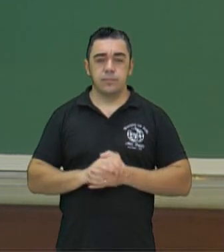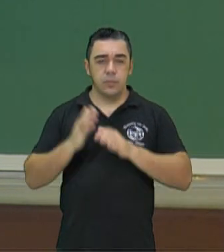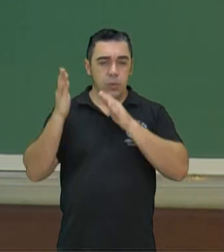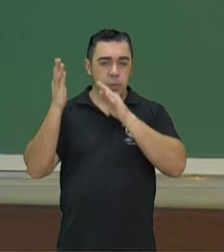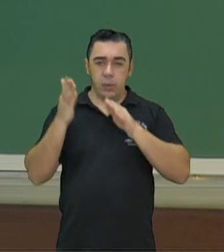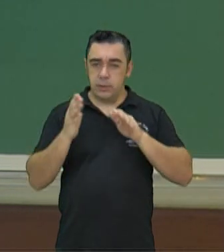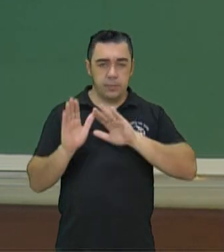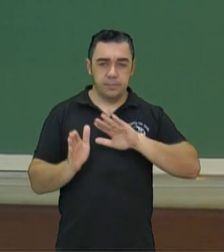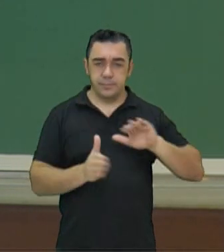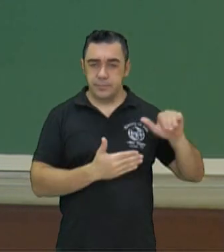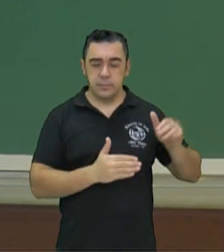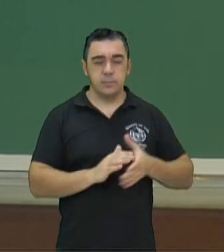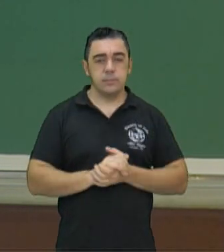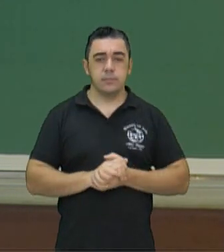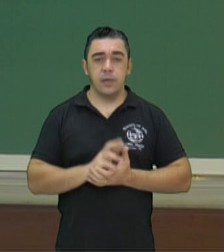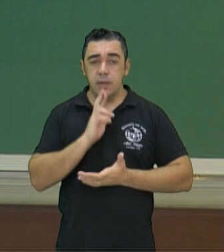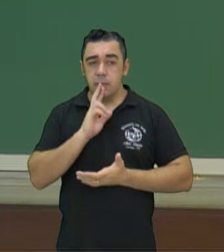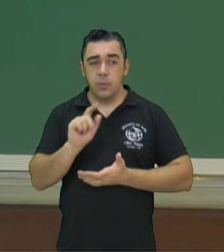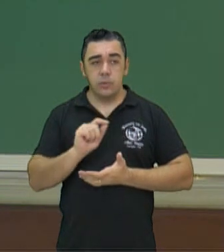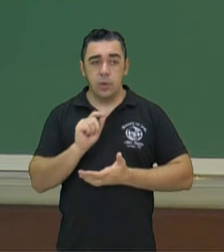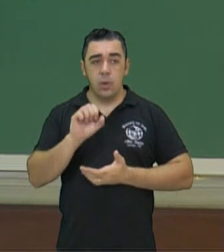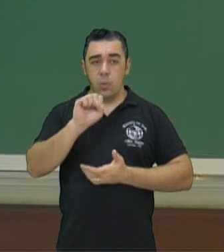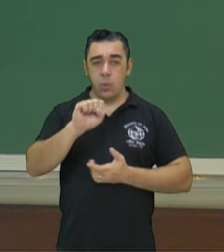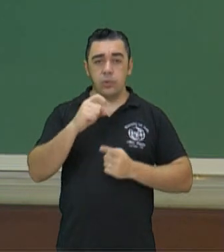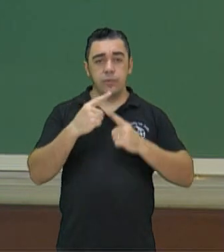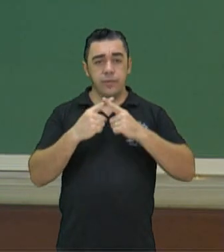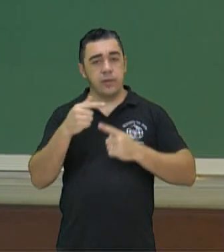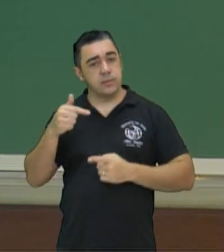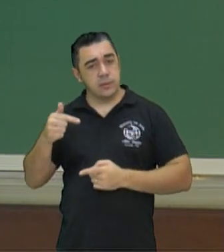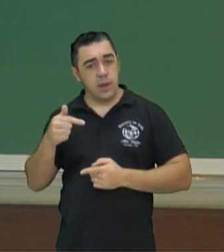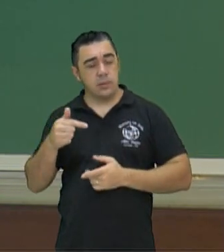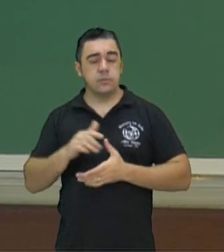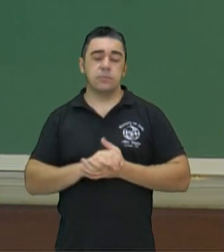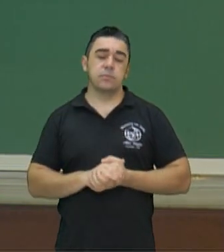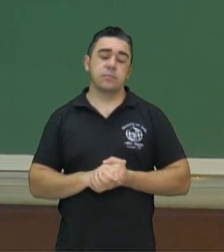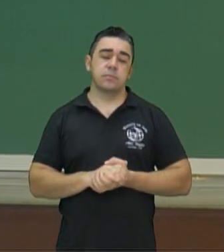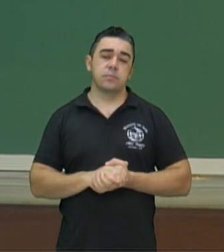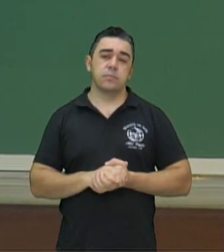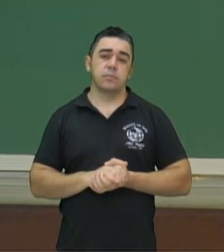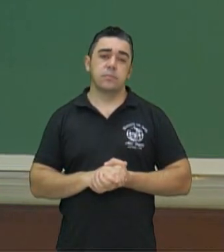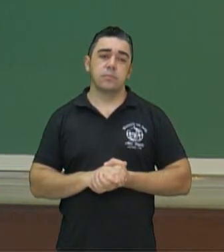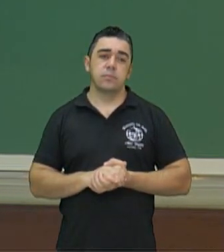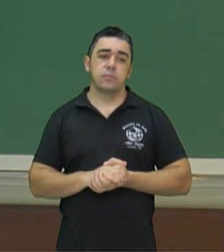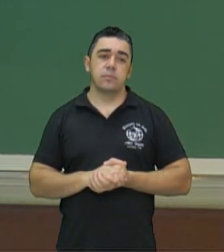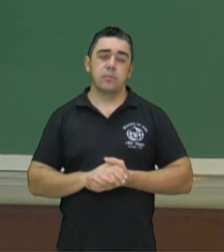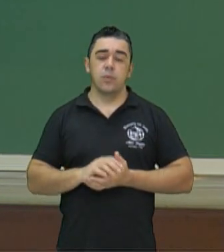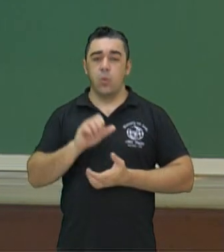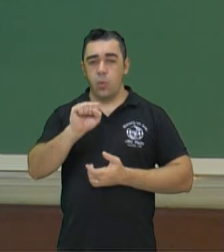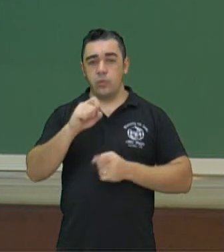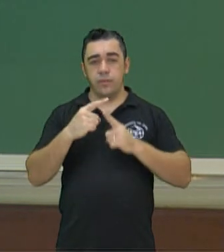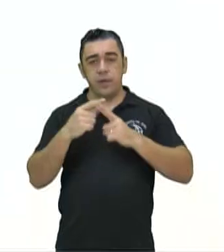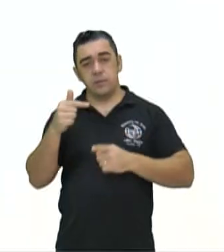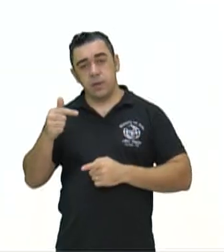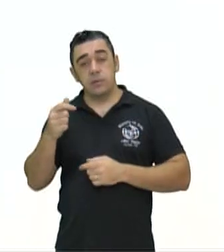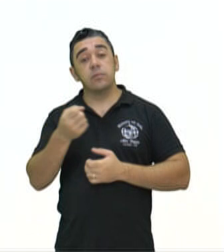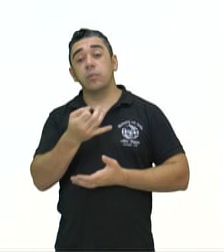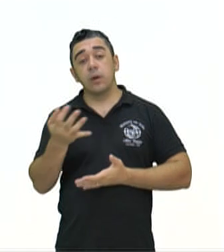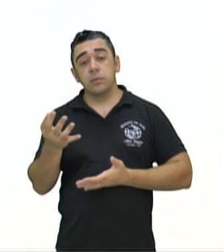pode cortar. Então, vai nos resultar em 8 vezes 7, né? E 8 vezes 7